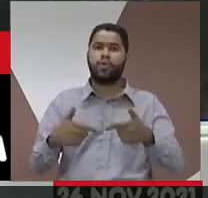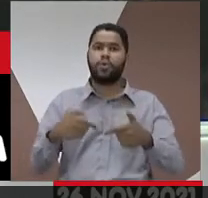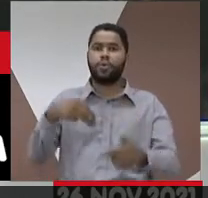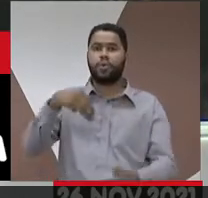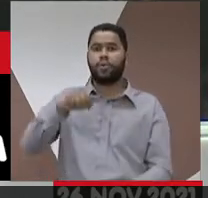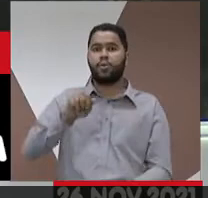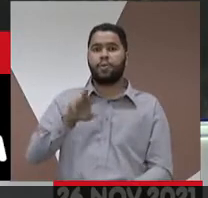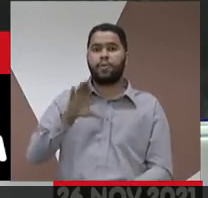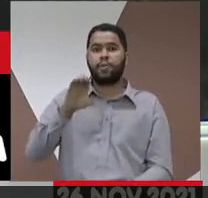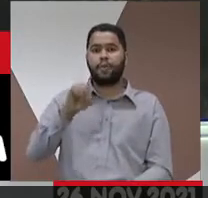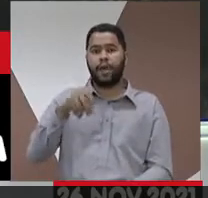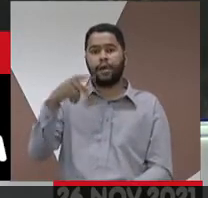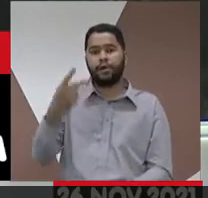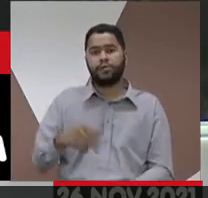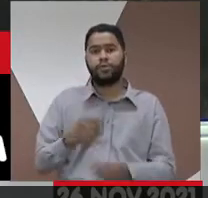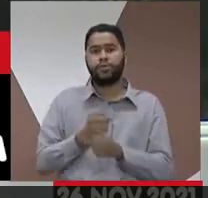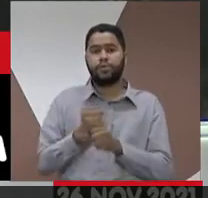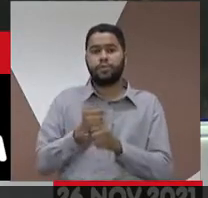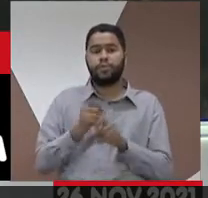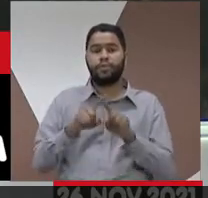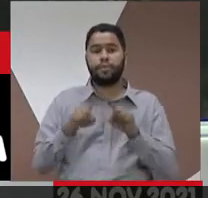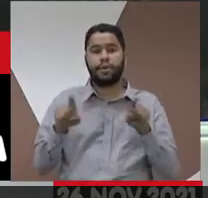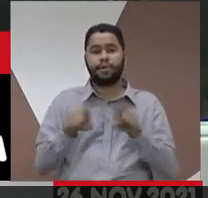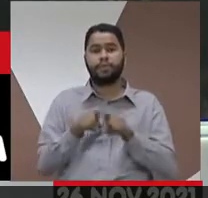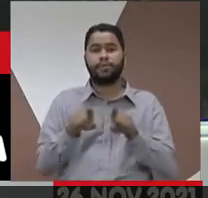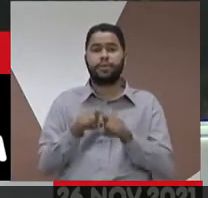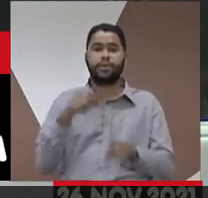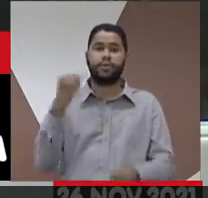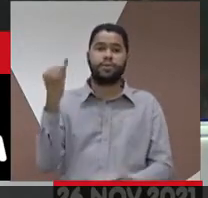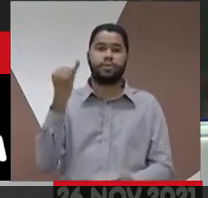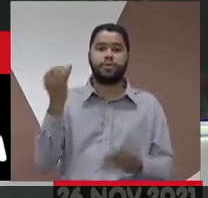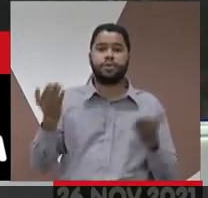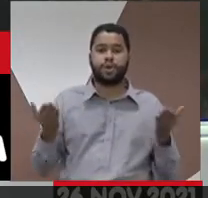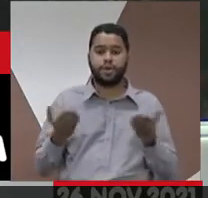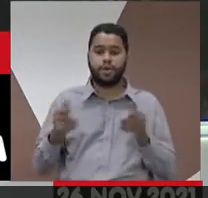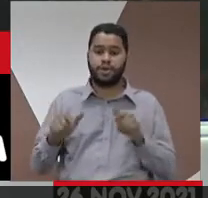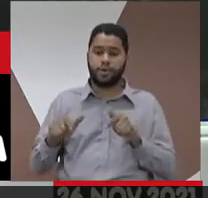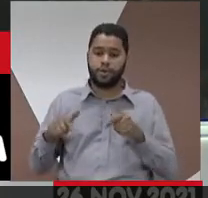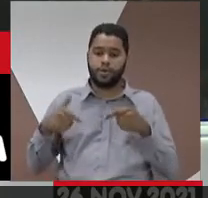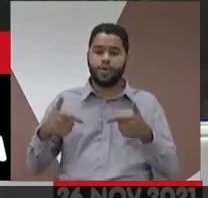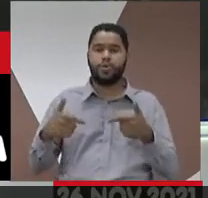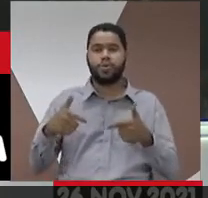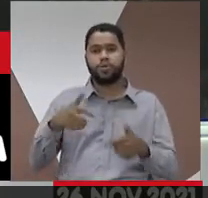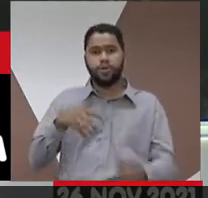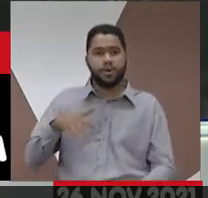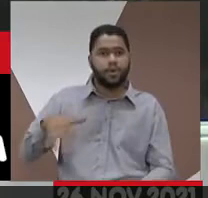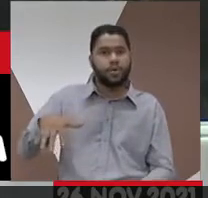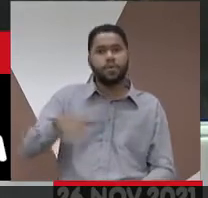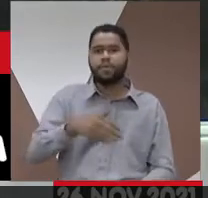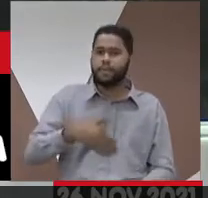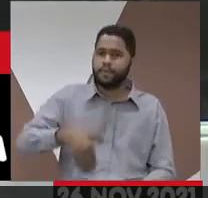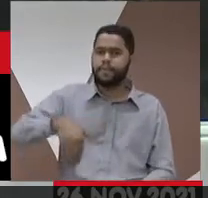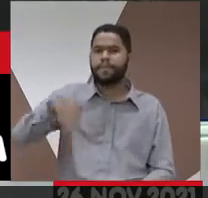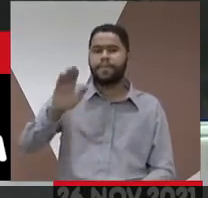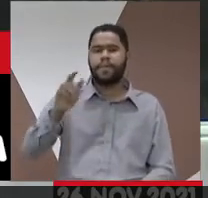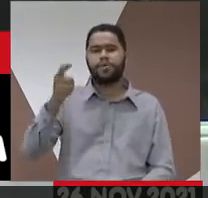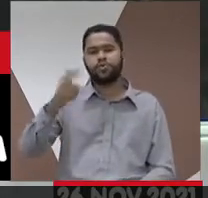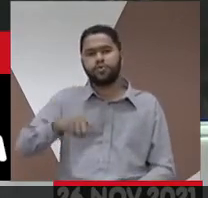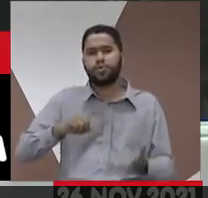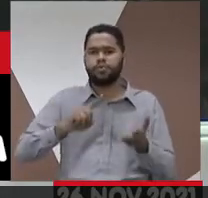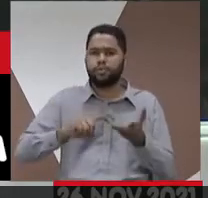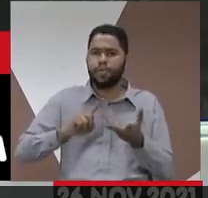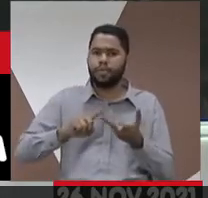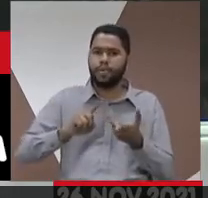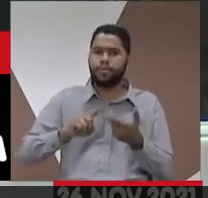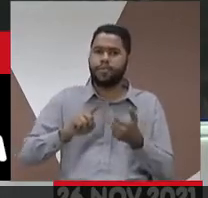março deste ano, mas é importante agora, já que essa luta tomou uma amplitude maior, a gente voltar com algumas questões que são